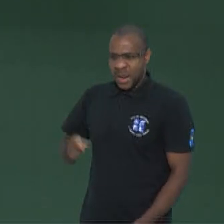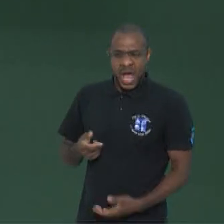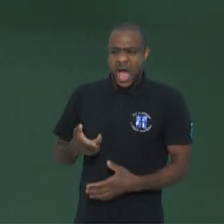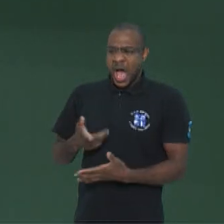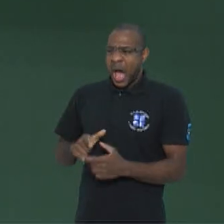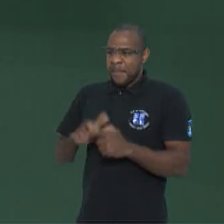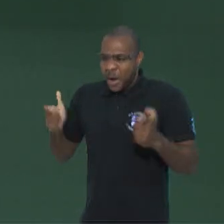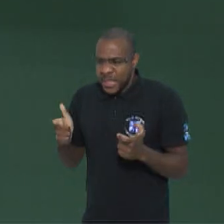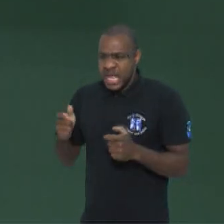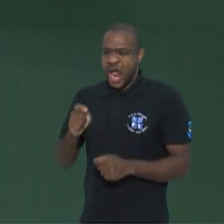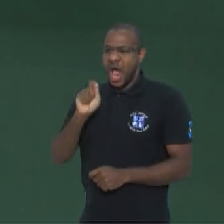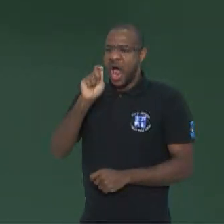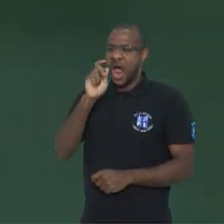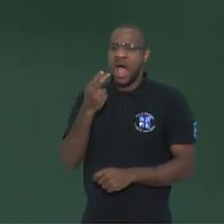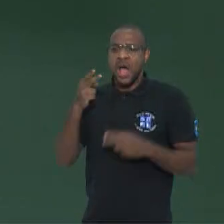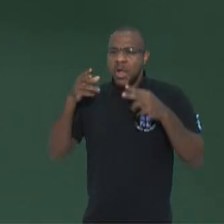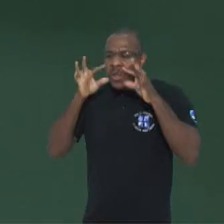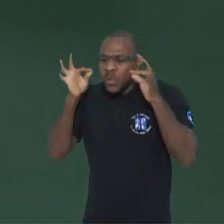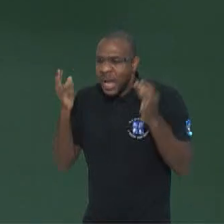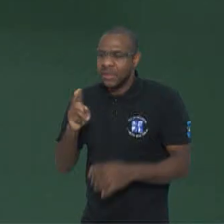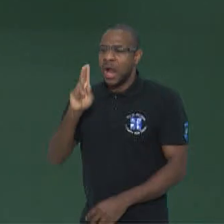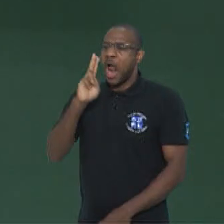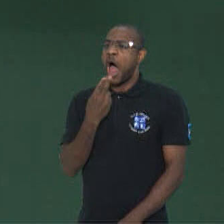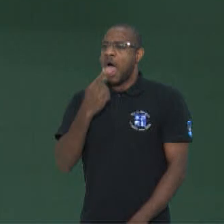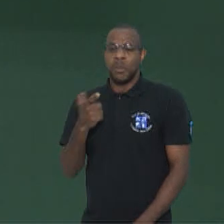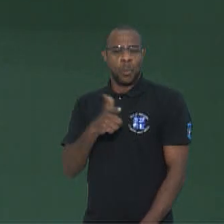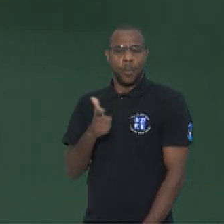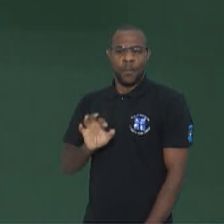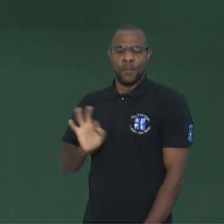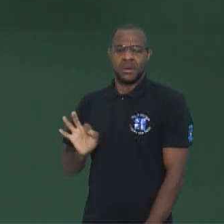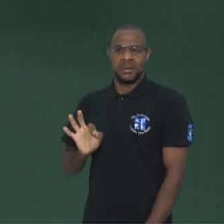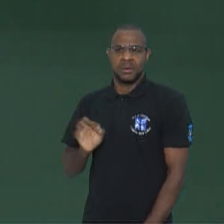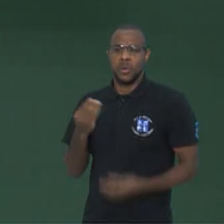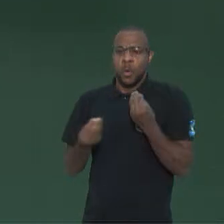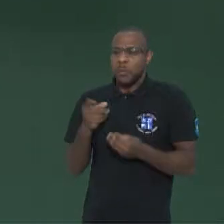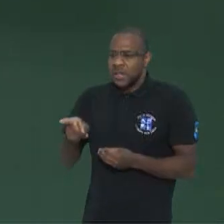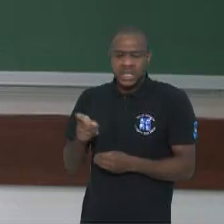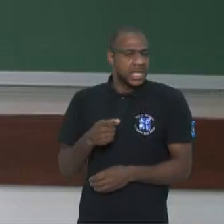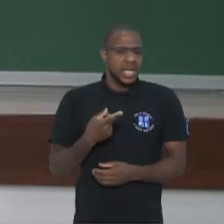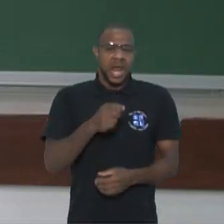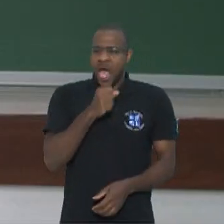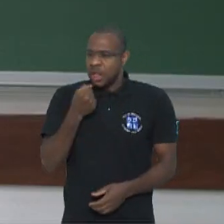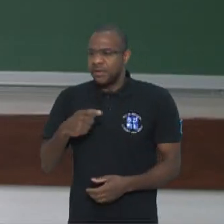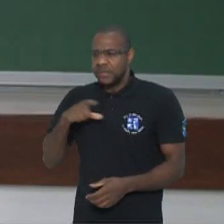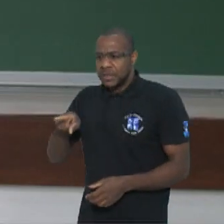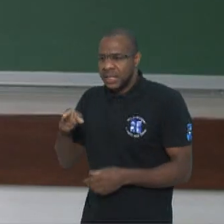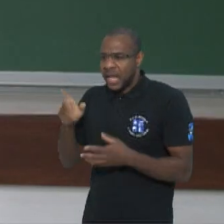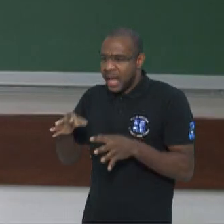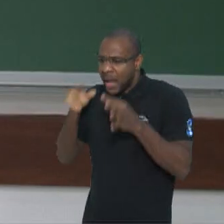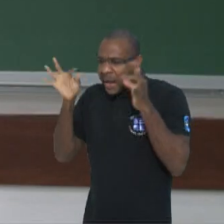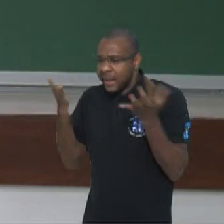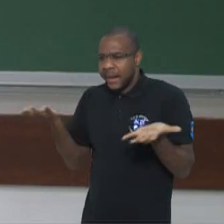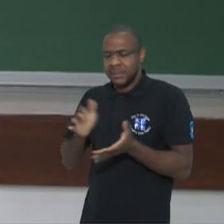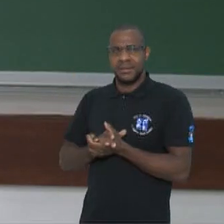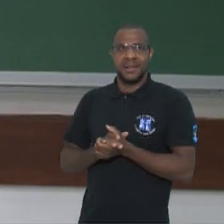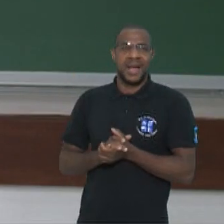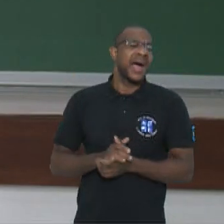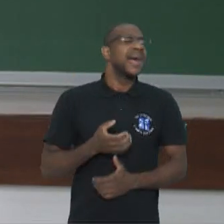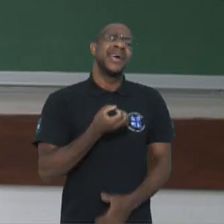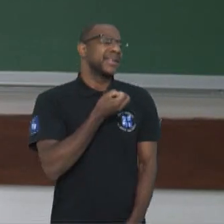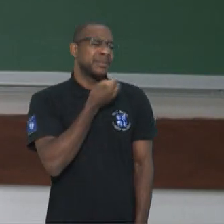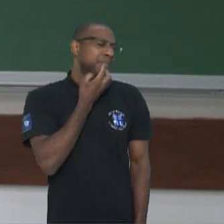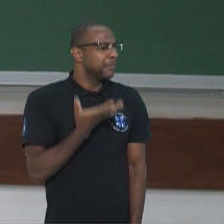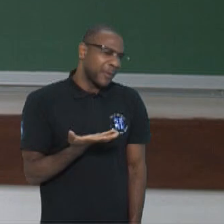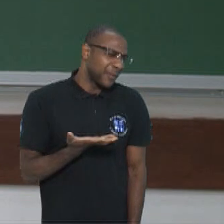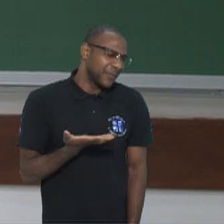não toma sorvete, né? Como que você está com sorvete se você é um gato? E ele pensa, ai que bom que a maioria não toma, sobra mais